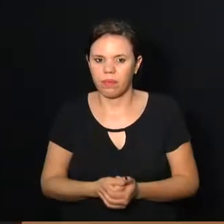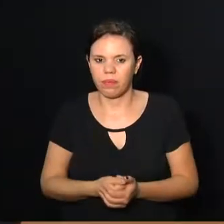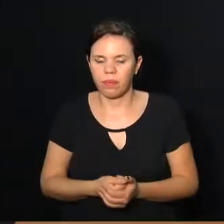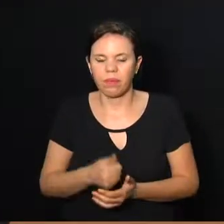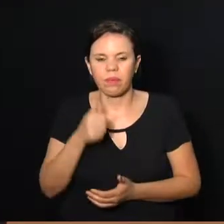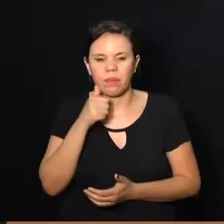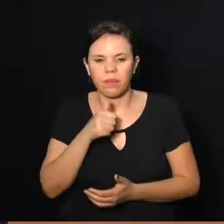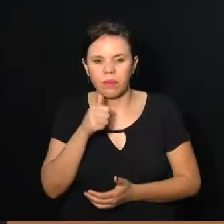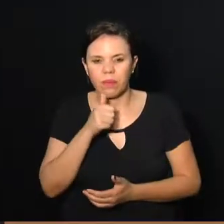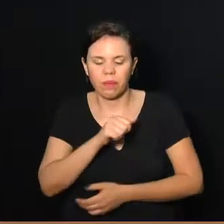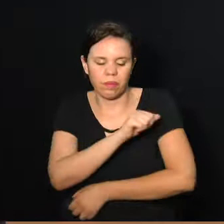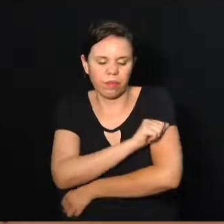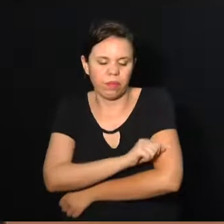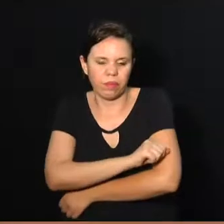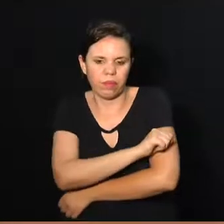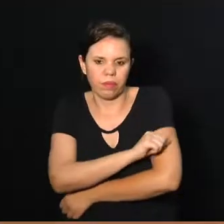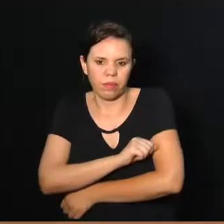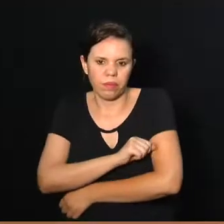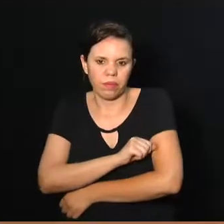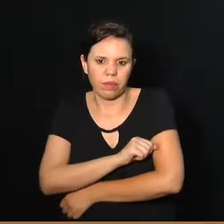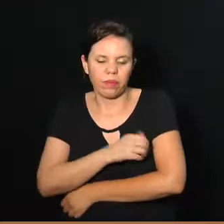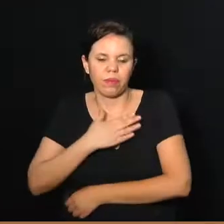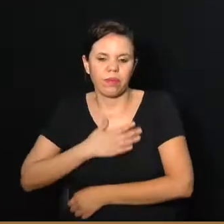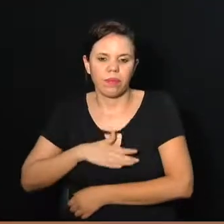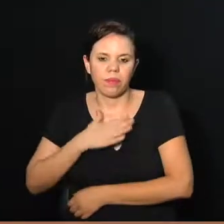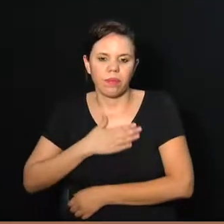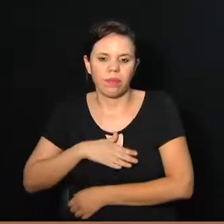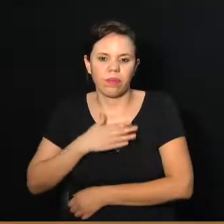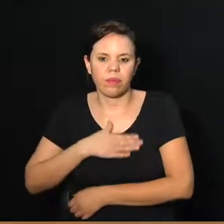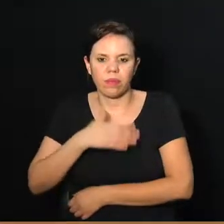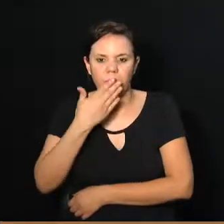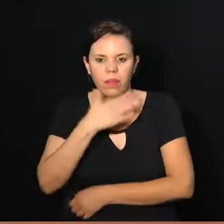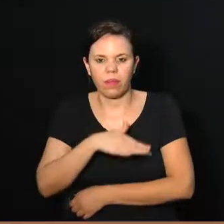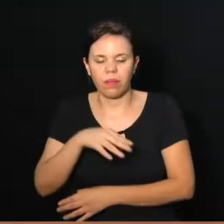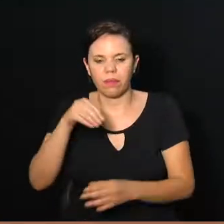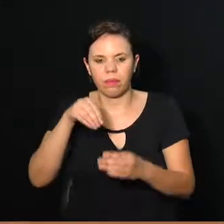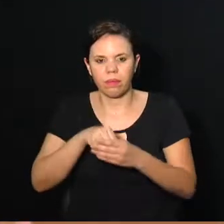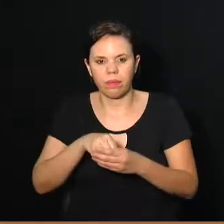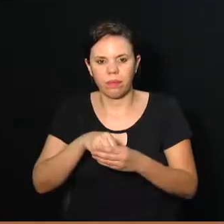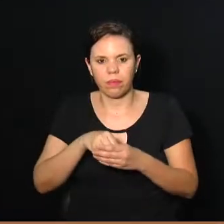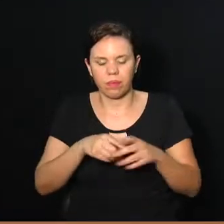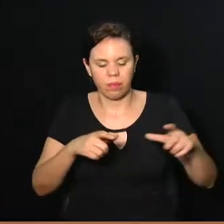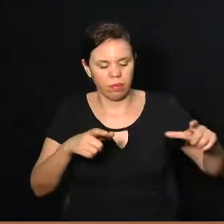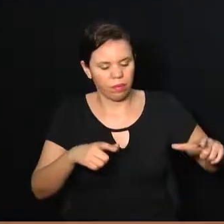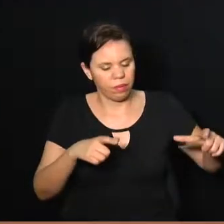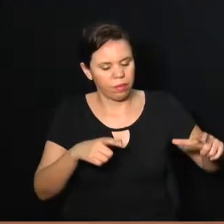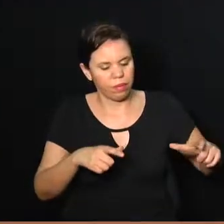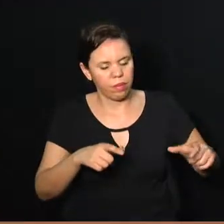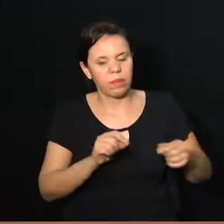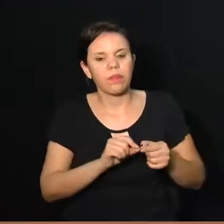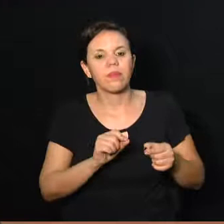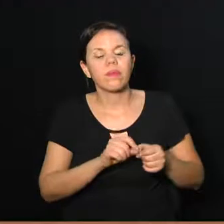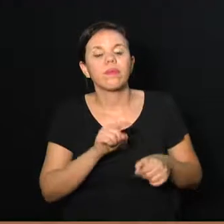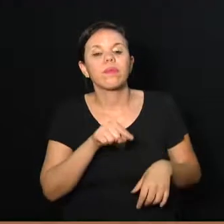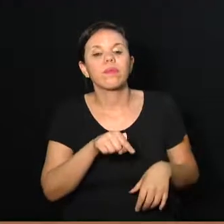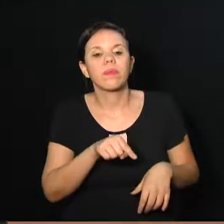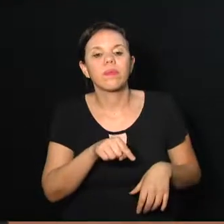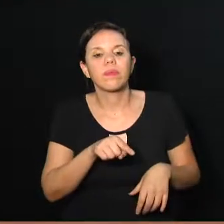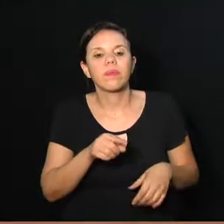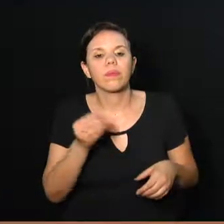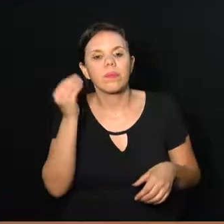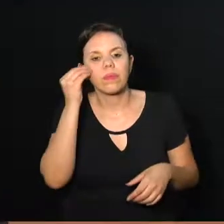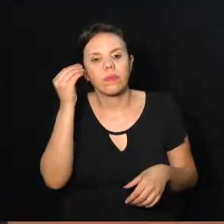enfermeira acalmando, né, a criança com a mão dentro da incubadora. Eu falei, por que você está fazendo, né? Ela falou, tô